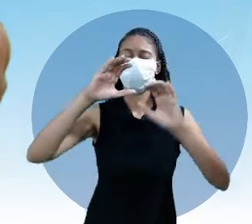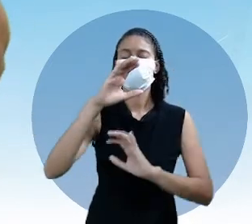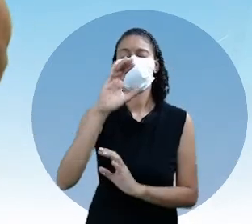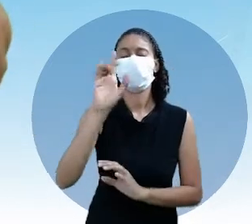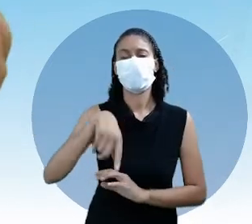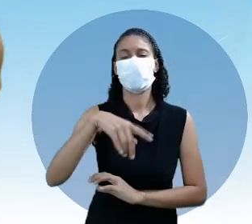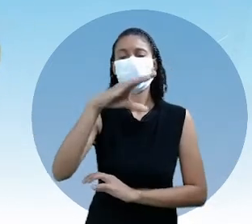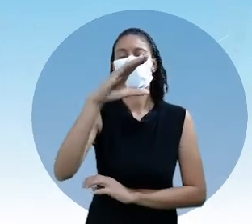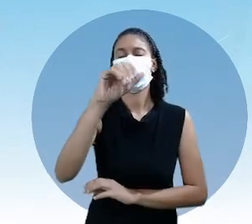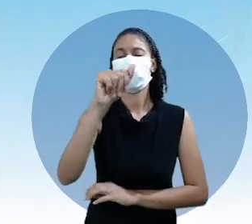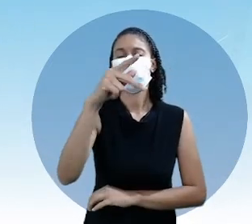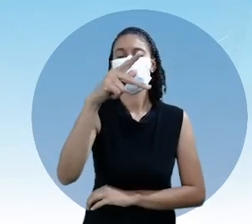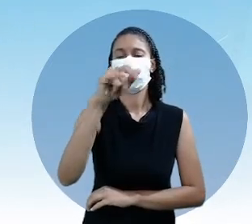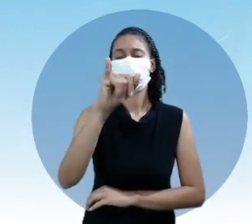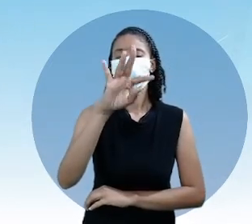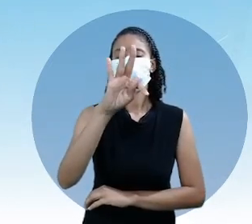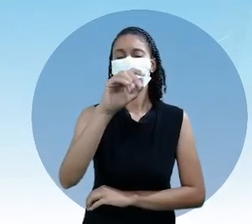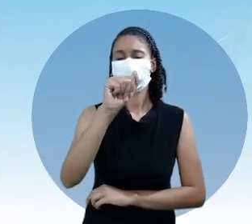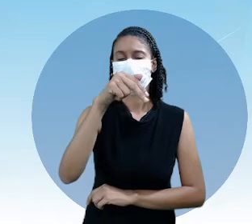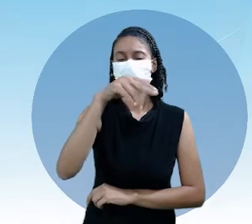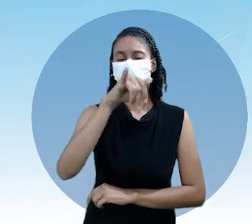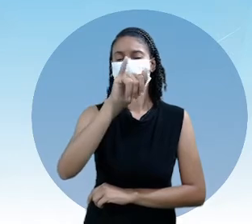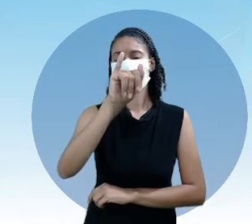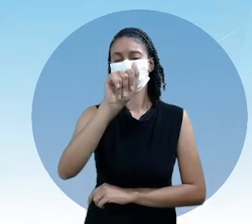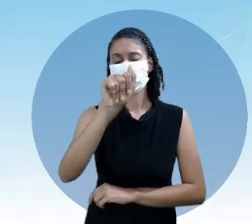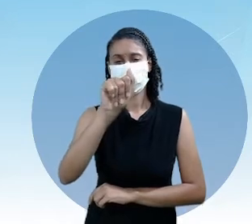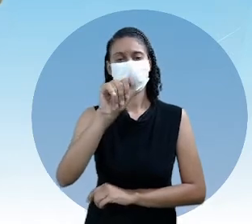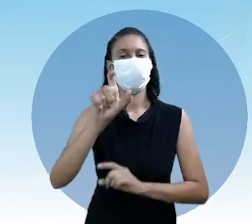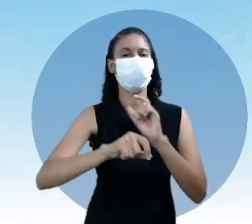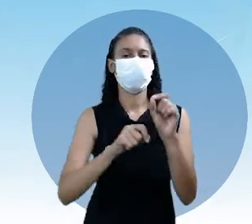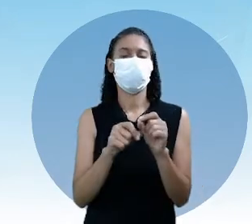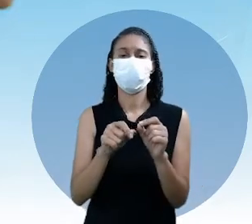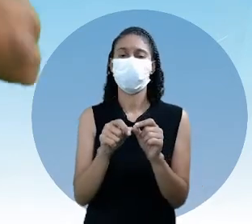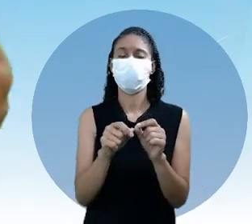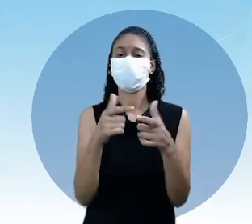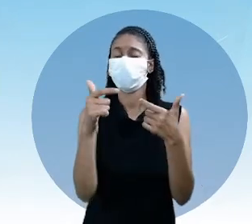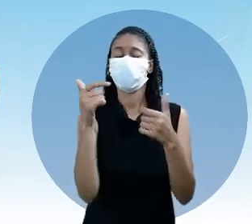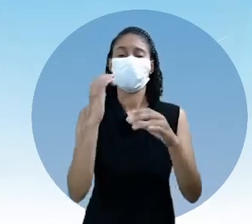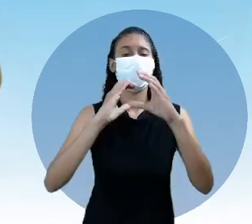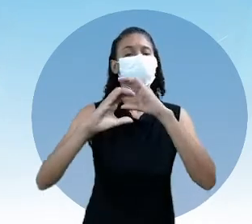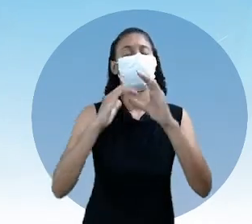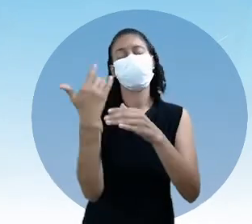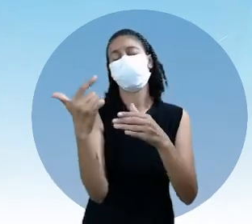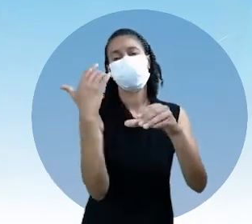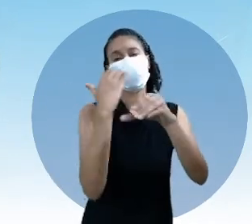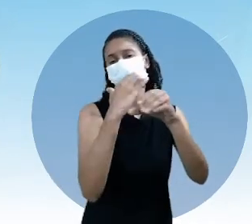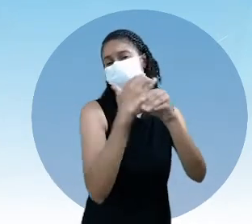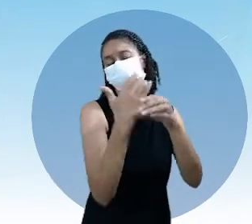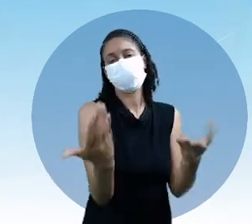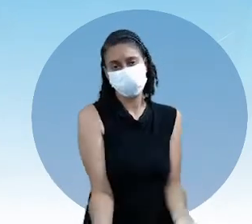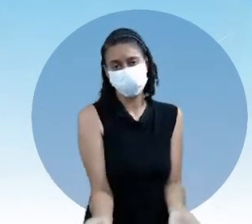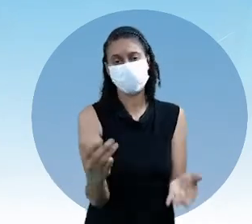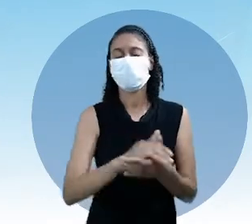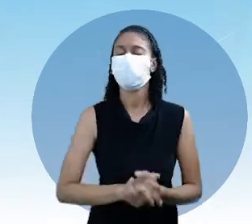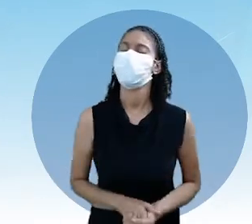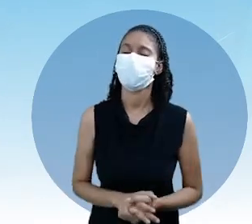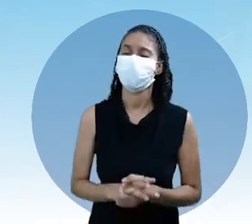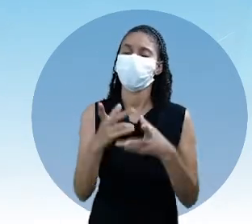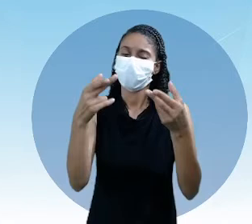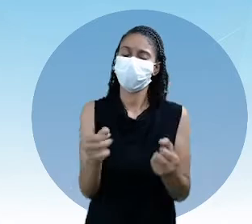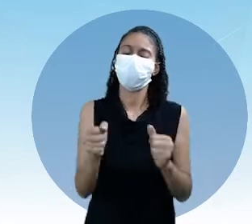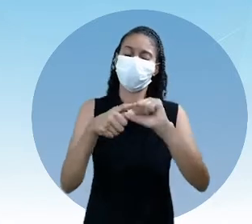onde muitas vezes, né, uma capitania ela mal se comunicava com a outra, então não existia. Da mesma forma na